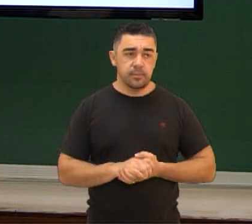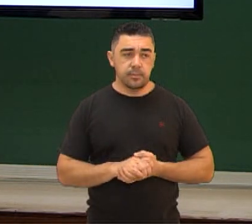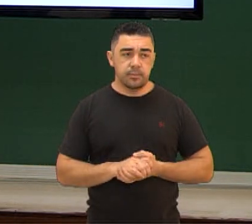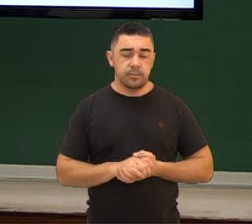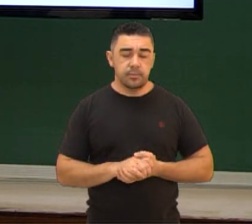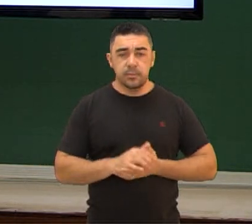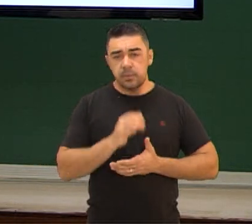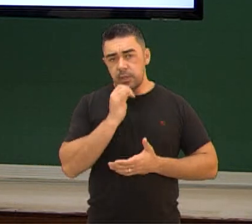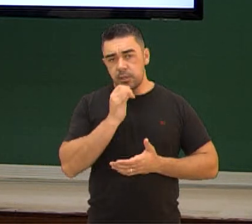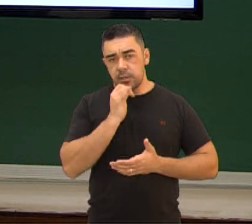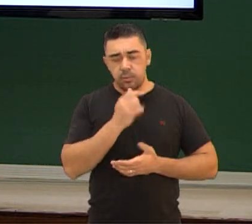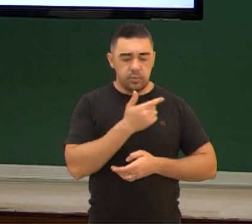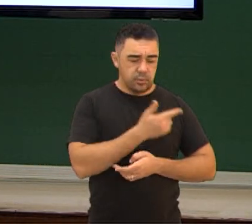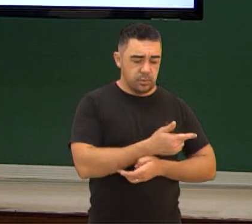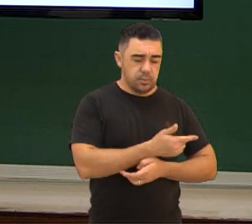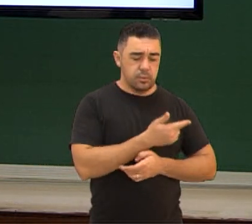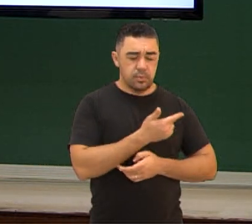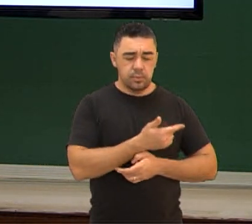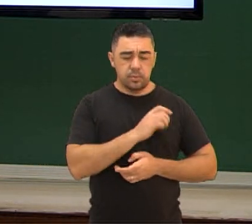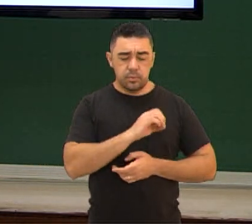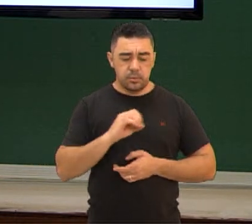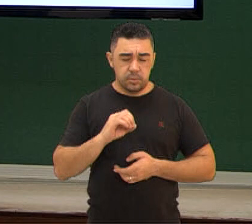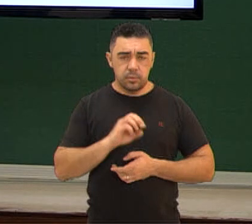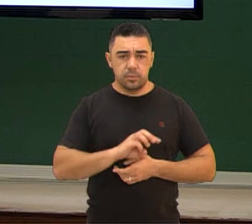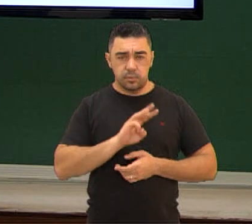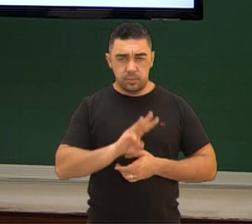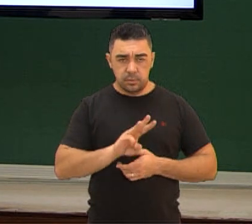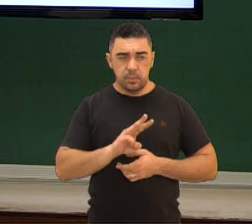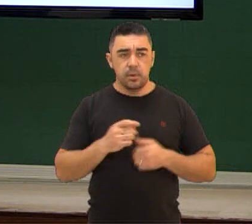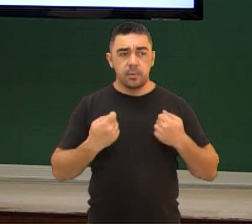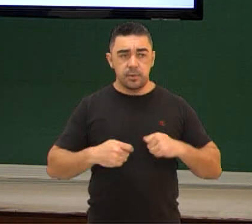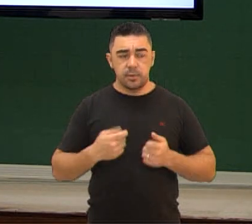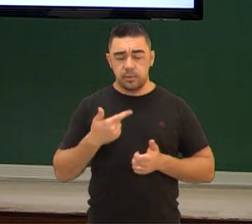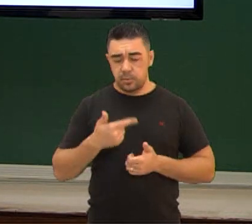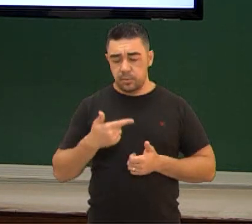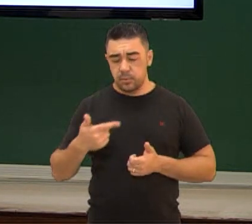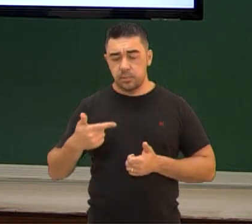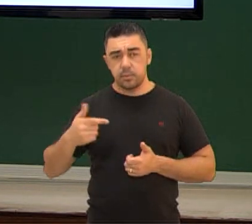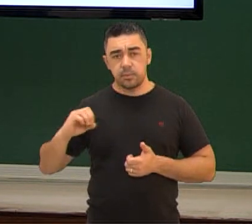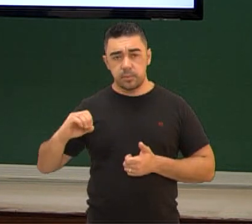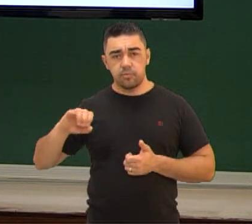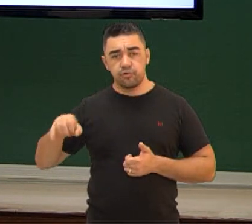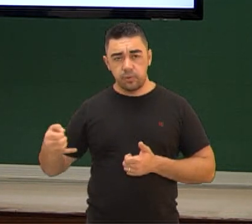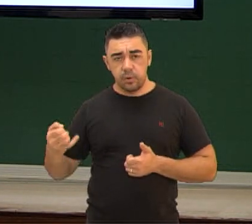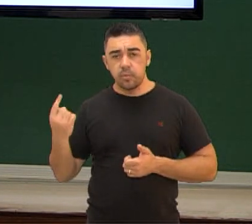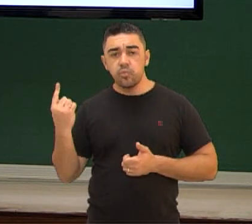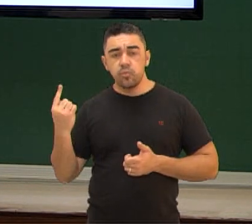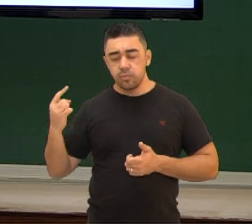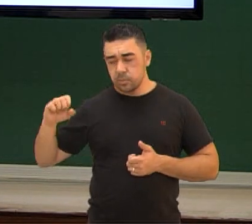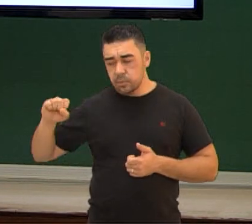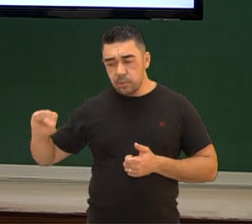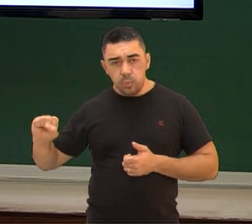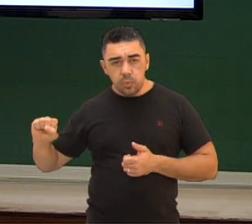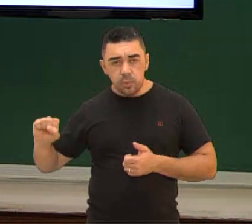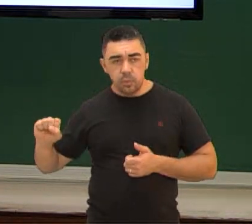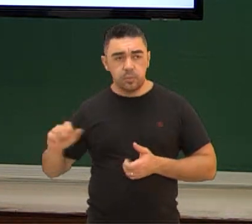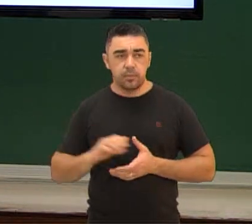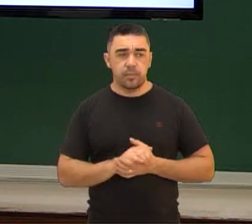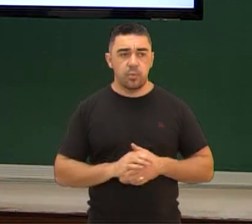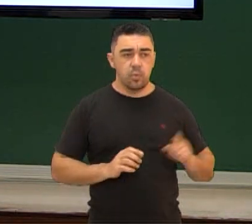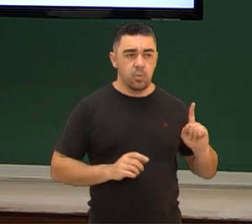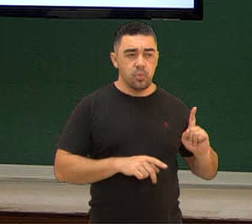Uma máquina de 2.200 watts precisa de 2.200 joules a cada segundo de energia. E 1